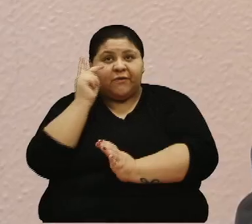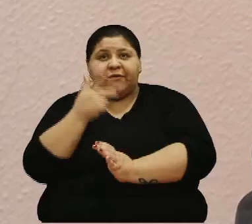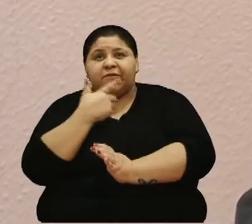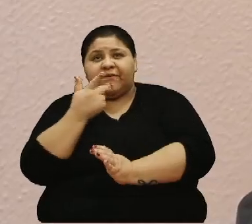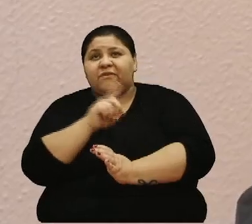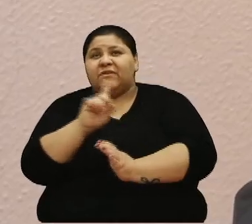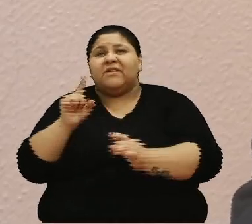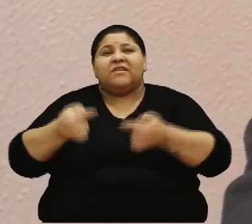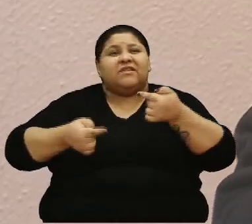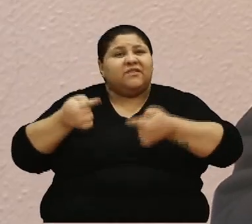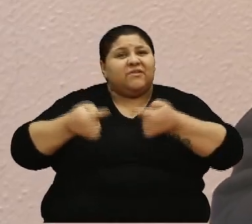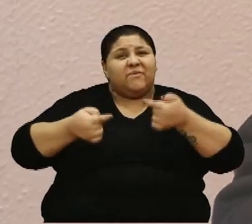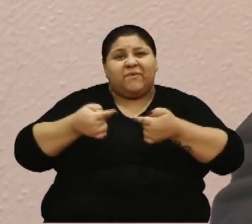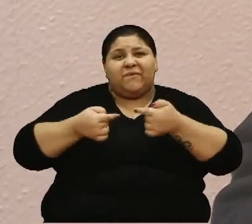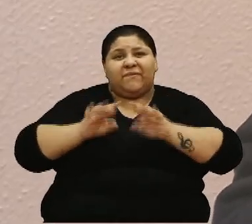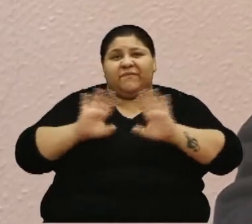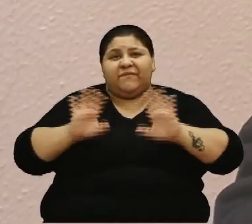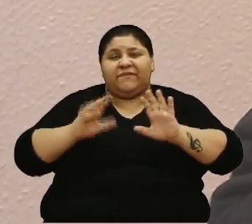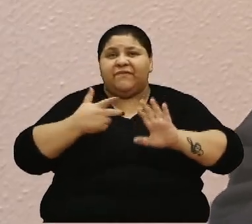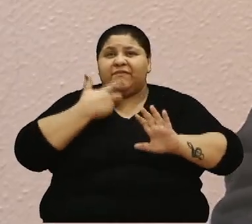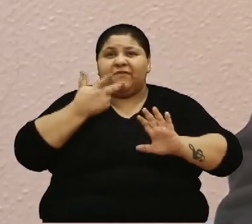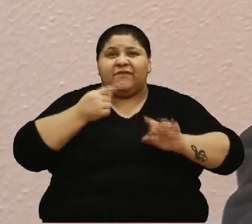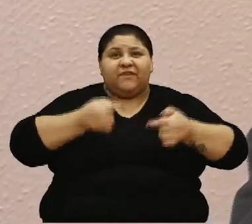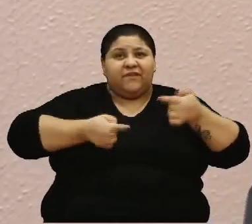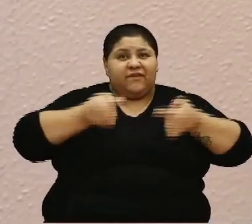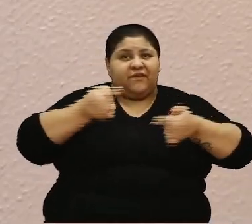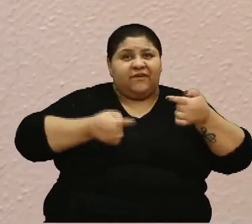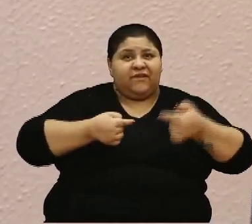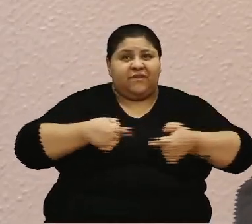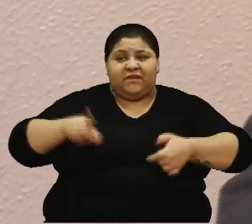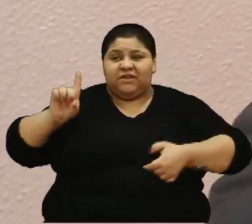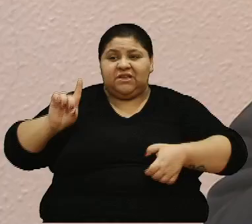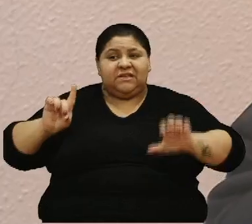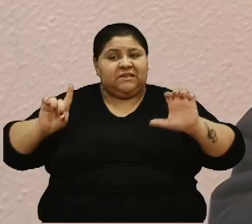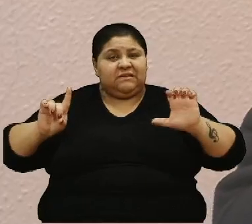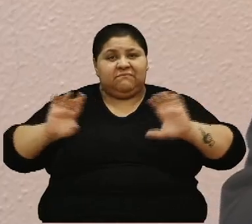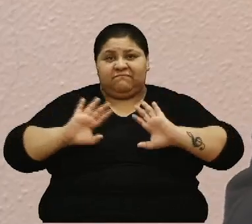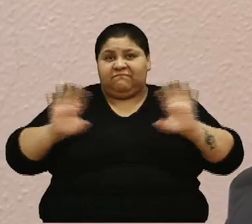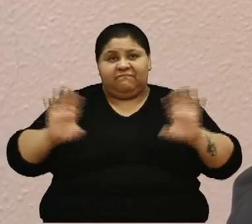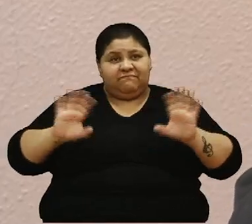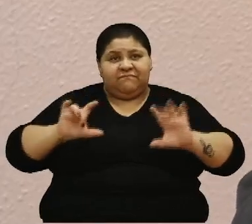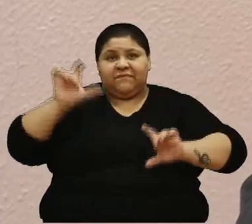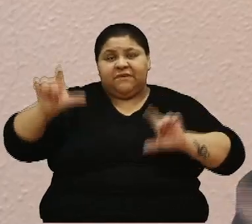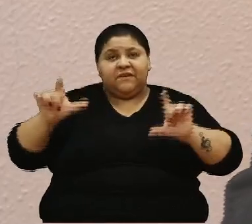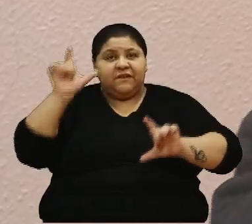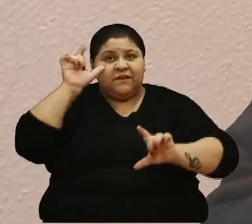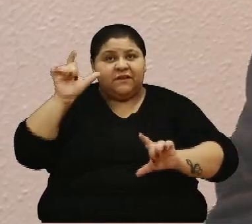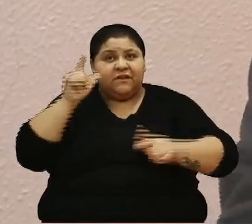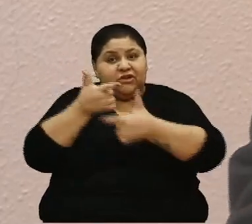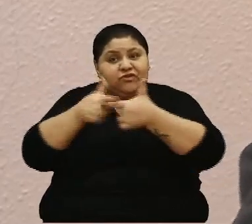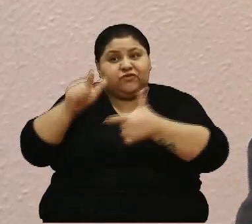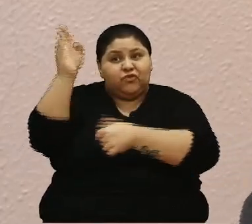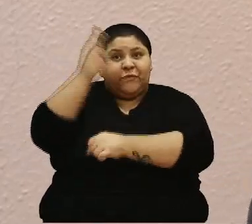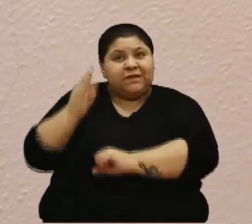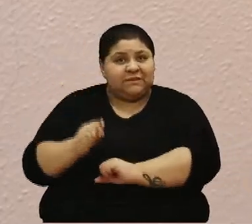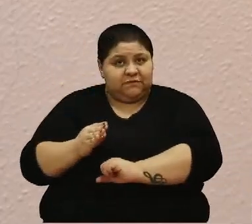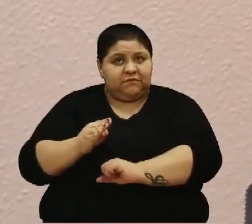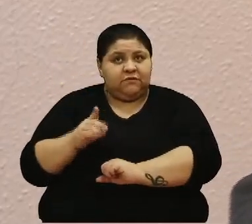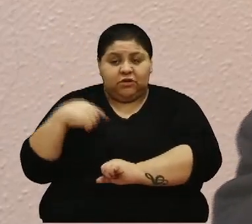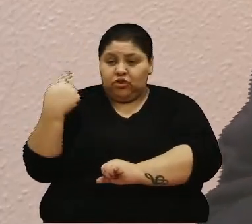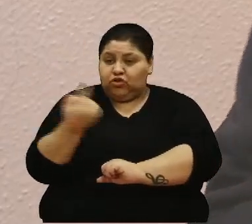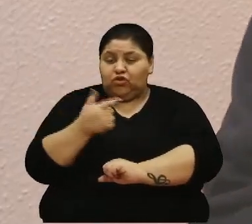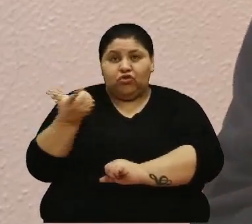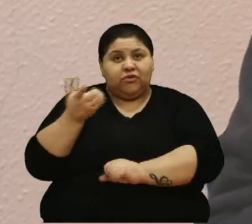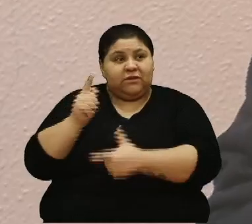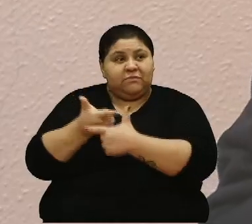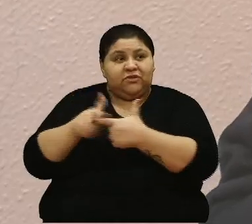não é um debate, não trata-se. Quem fala que é um debate entre direita e esquerda são pessoas interessadas em dividir o Brasil. Nós não